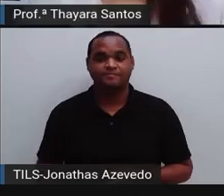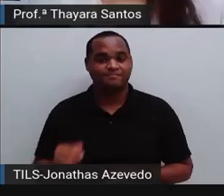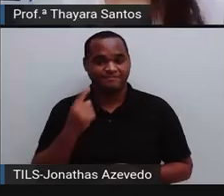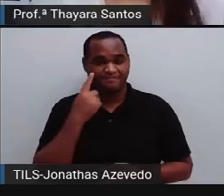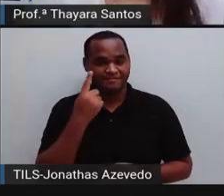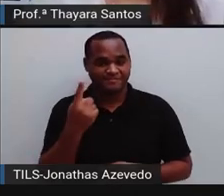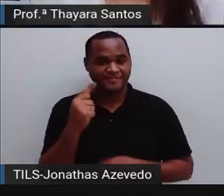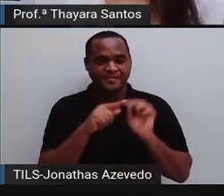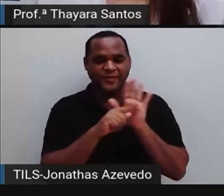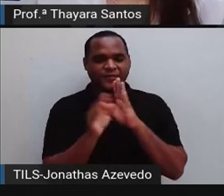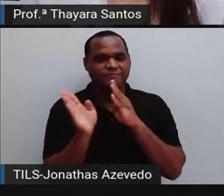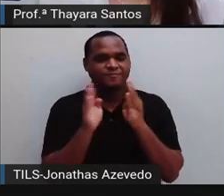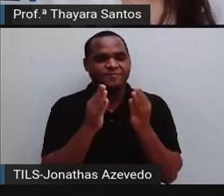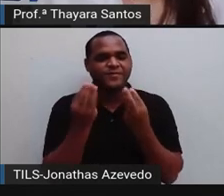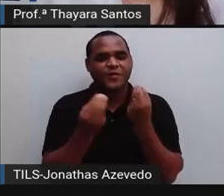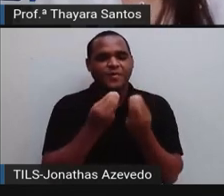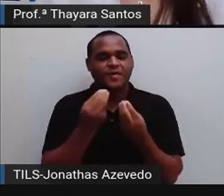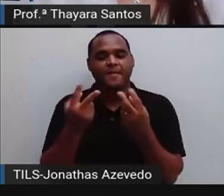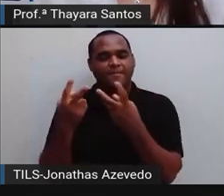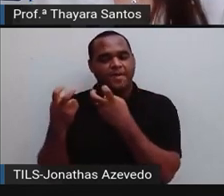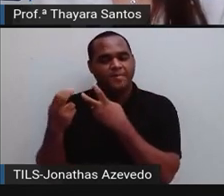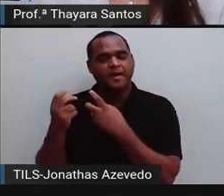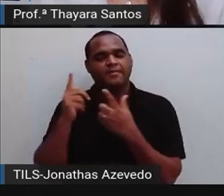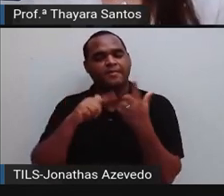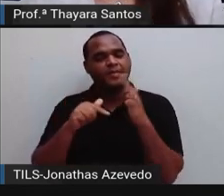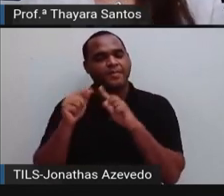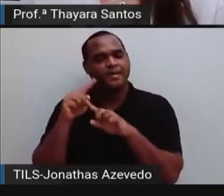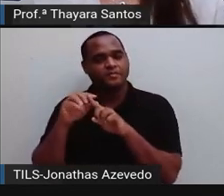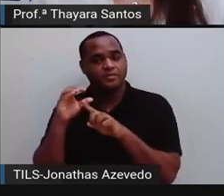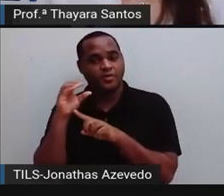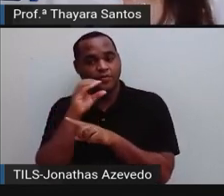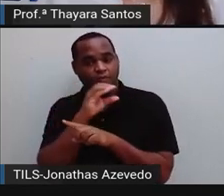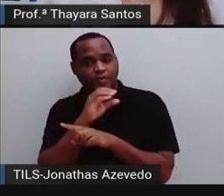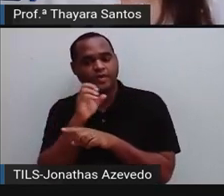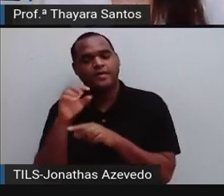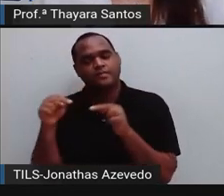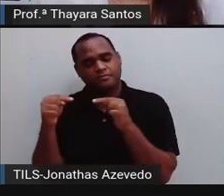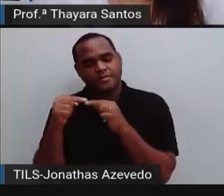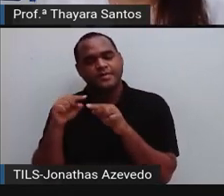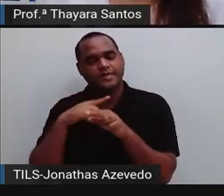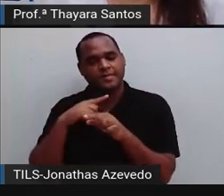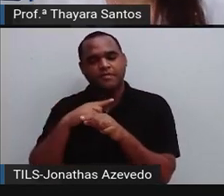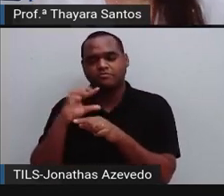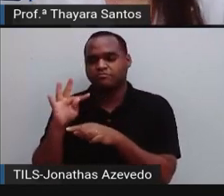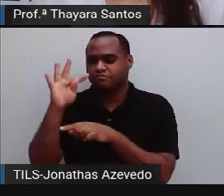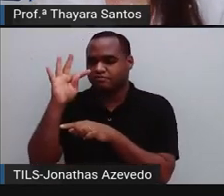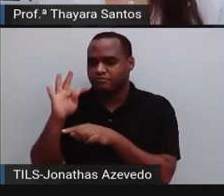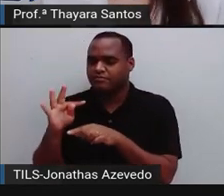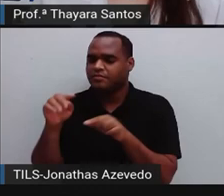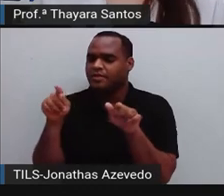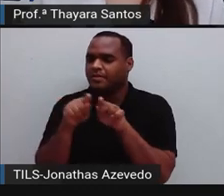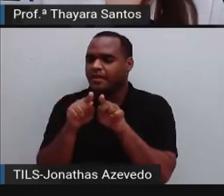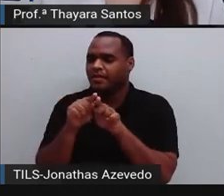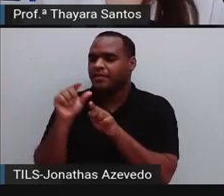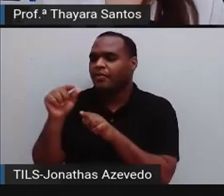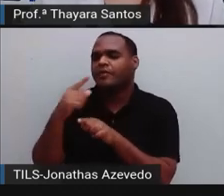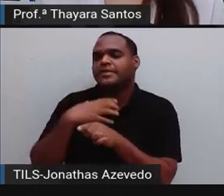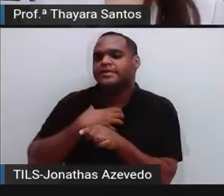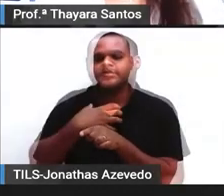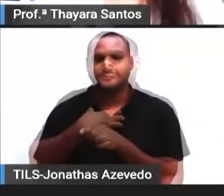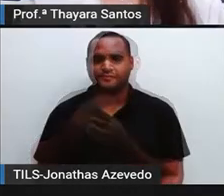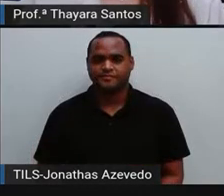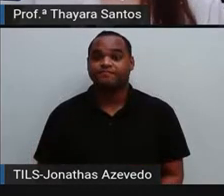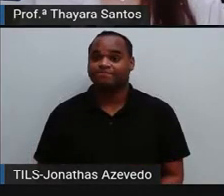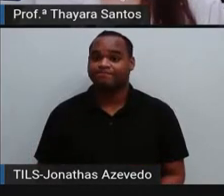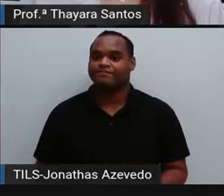Então aí no vídeo a gente conseguiu perceber a diferença entre calor e temperatura e um pouquinho também sobre o que a gente viu de sensação